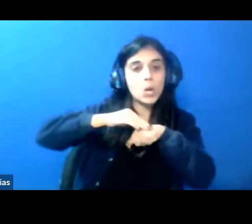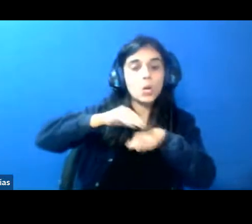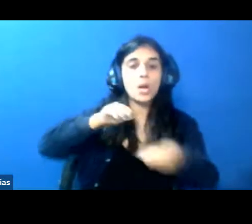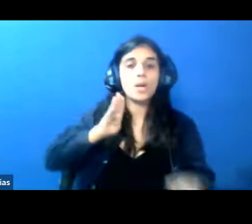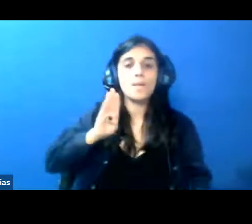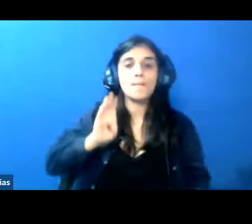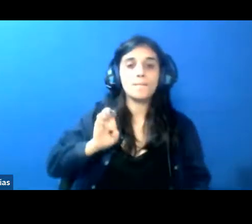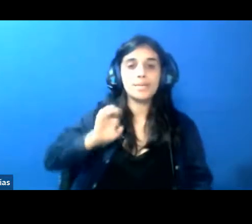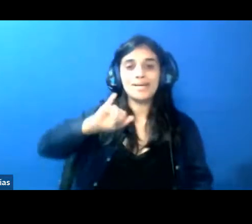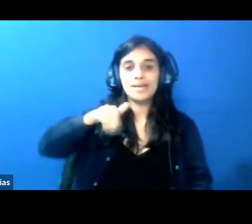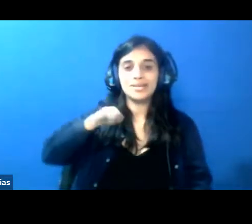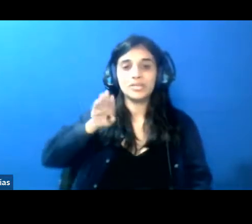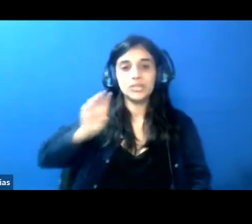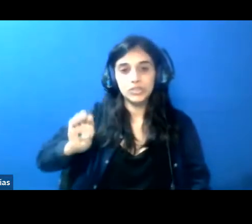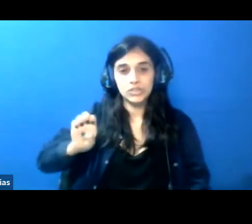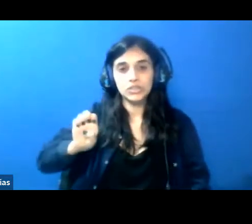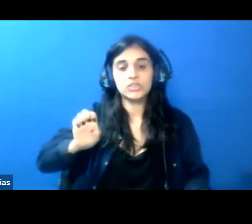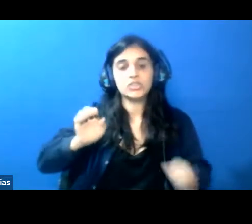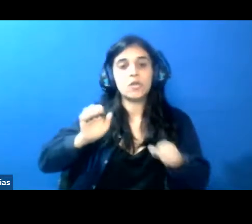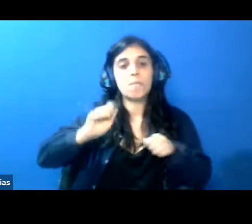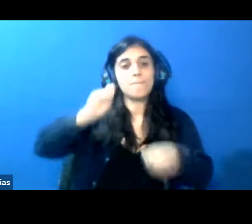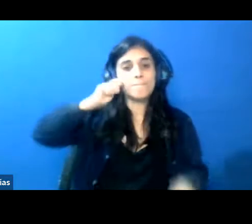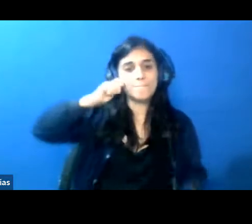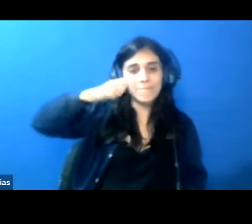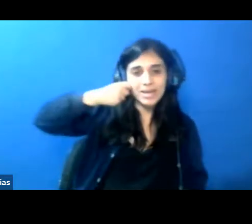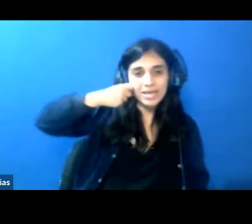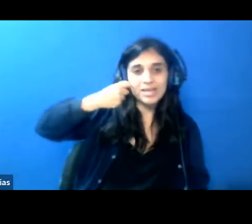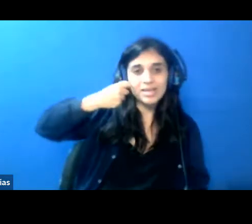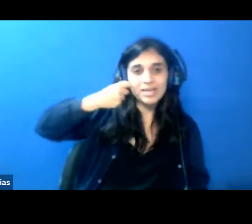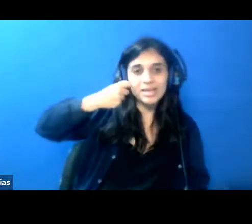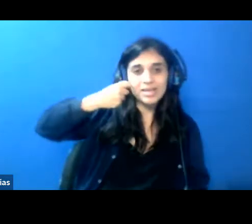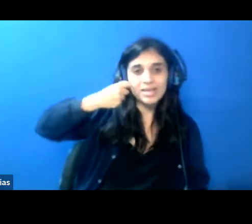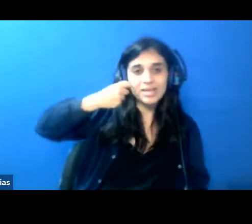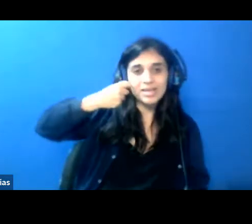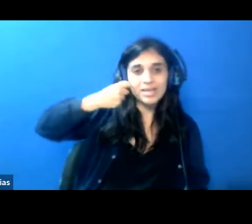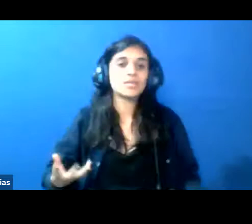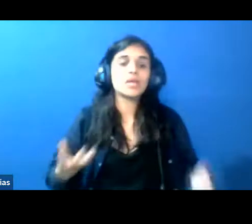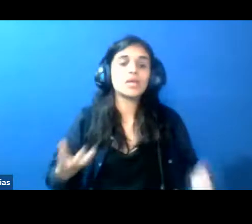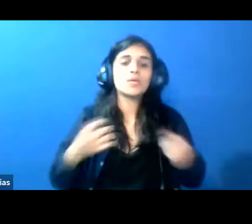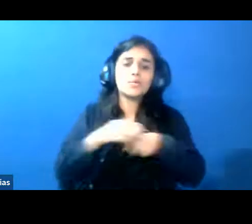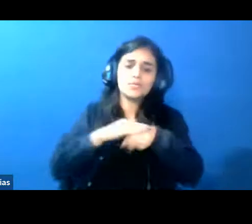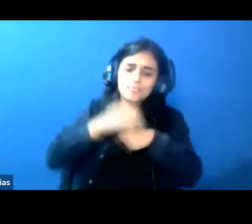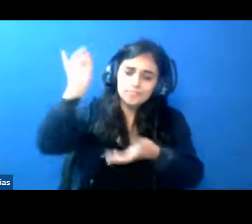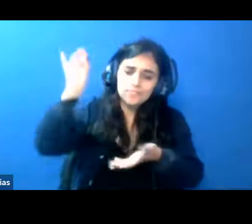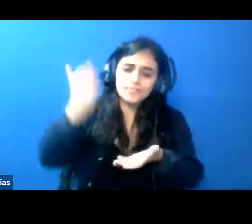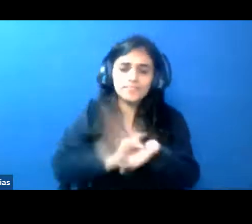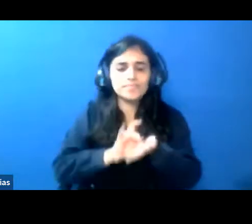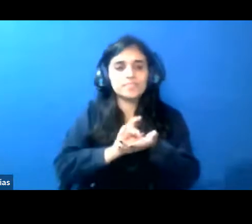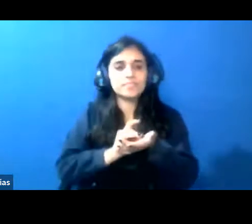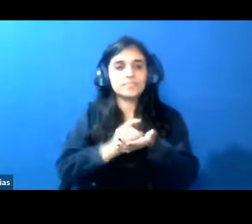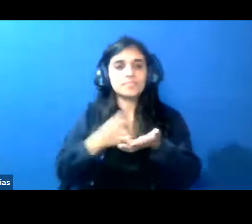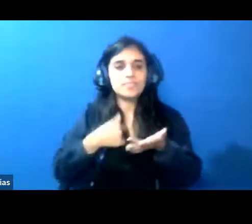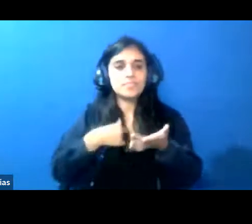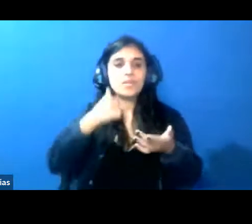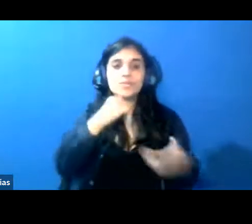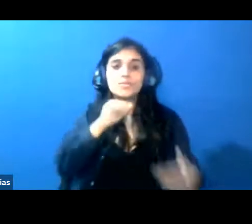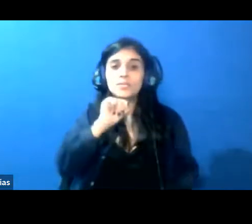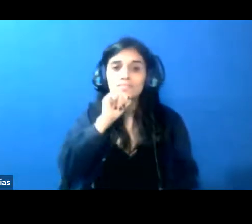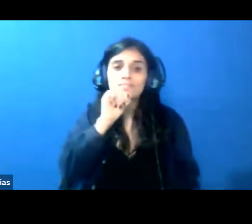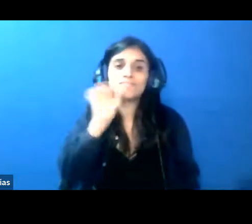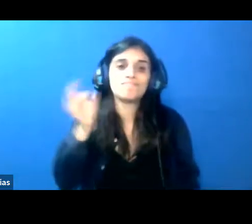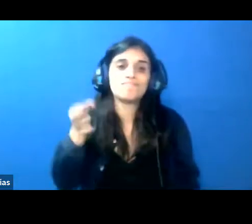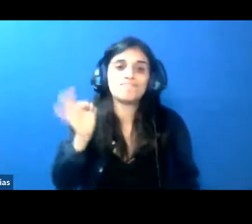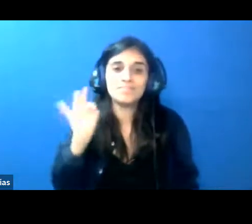bege, preto. Quero reafirmar, sim, carinhosamente, que eu sou mãe